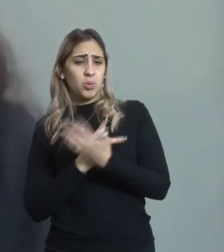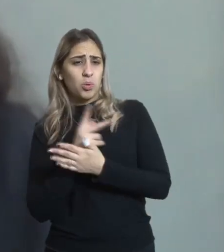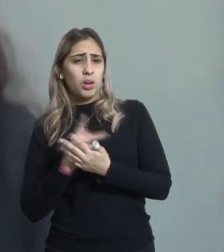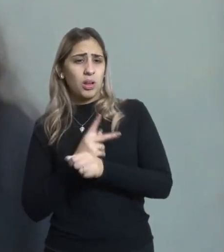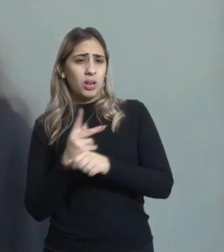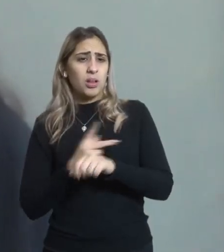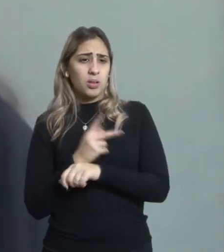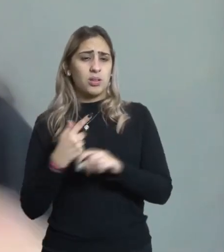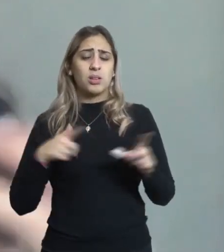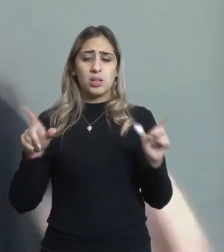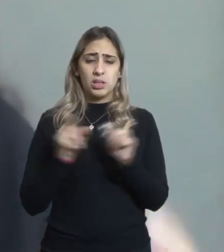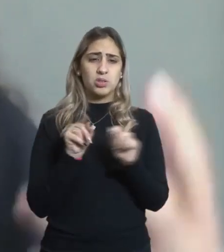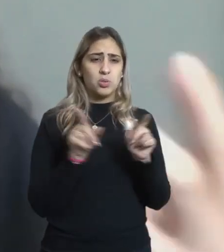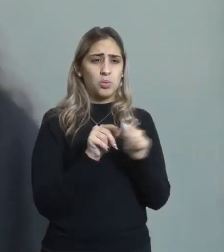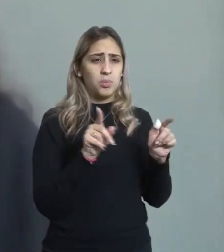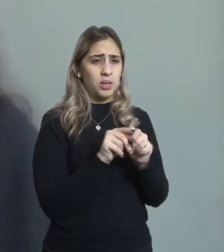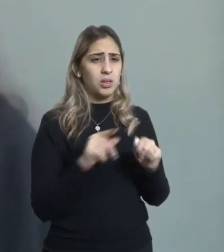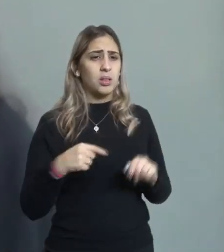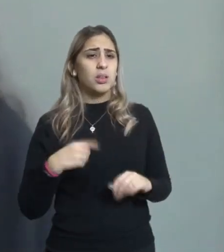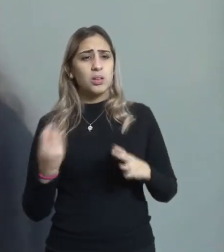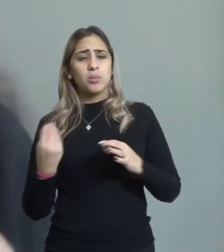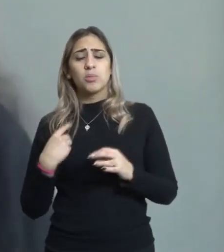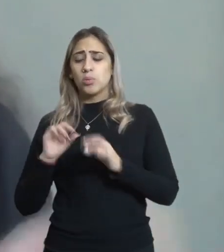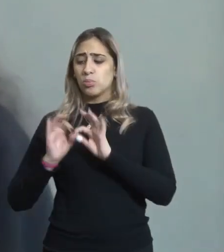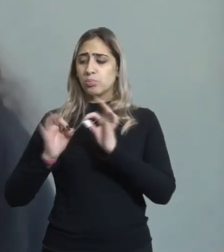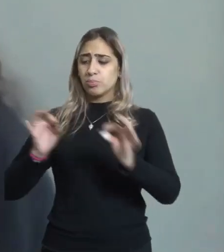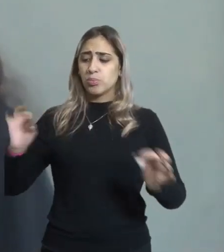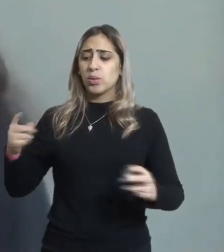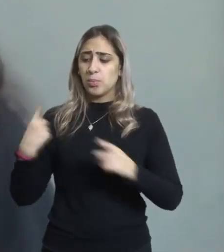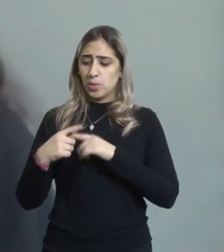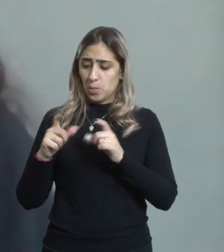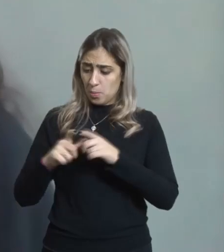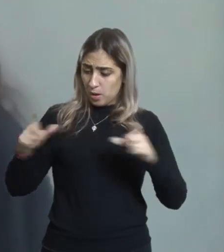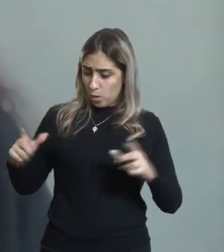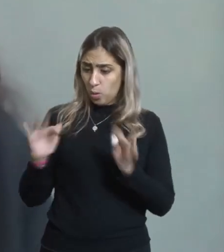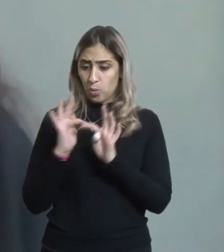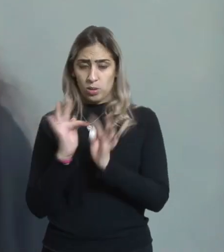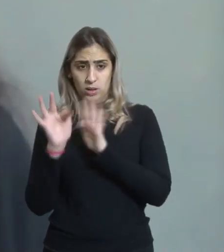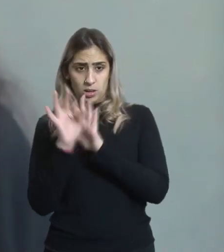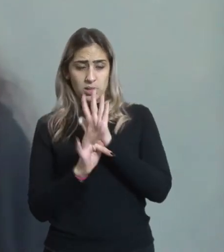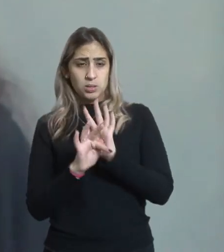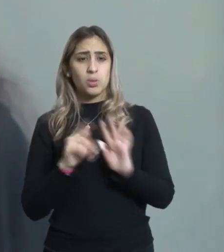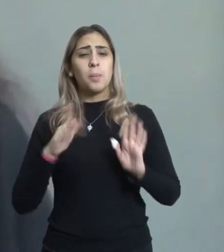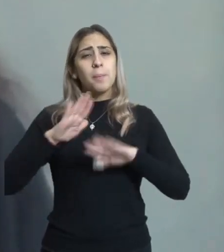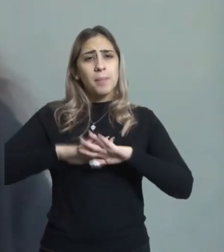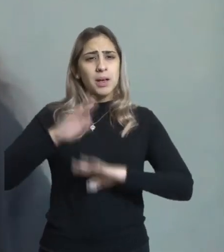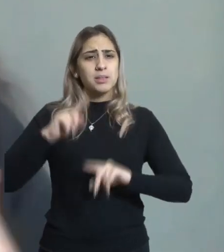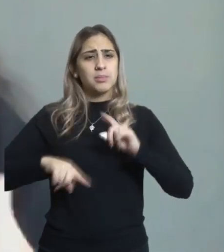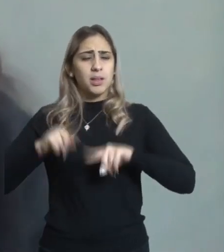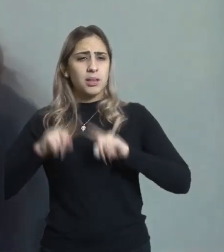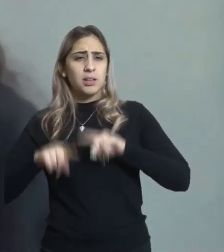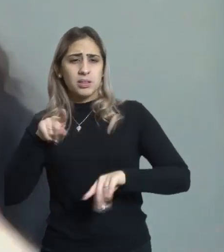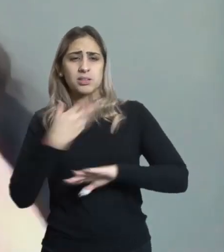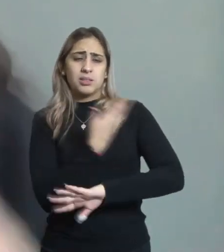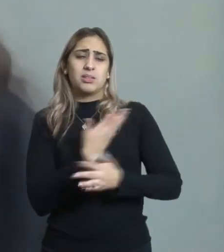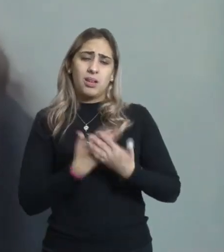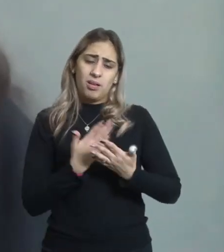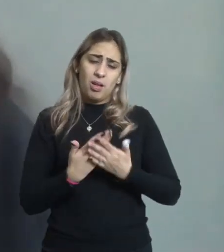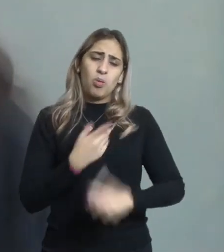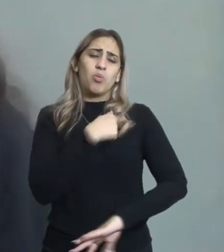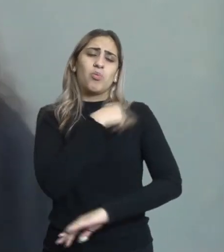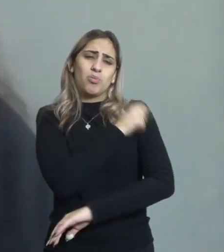sejam resumidos, que não sejam textos muito extensos, porque quanto maior o texto, mais material, por exemplo, esse aluno vai ter que estar